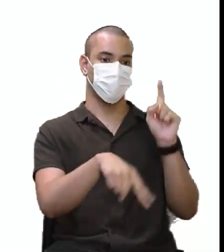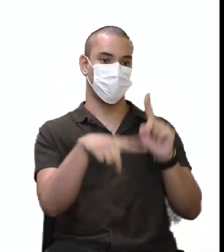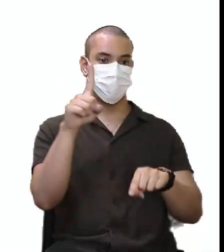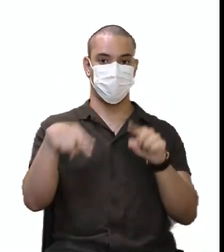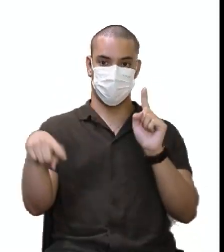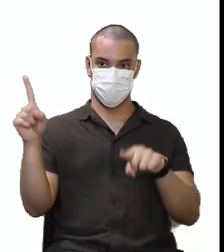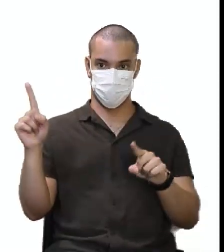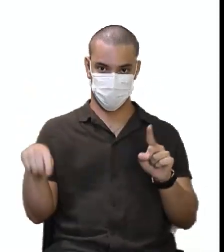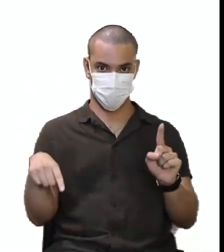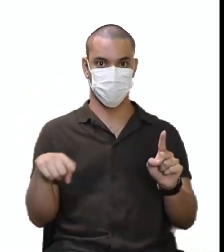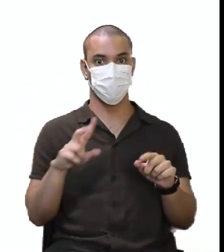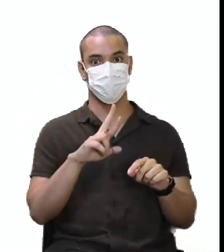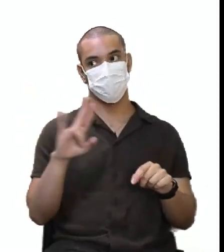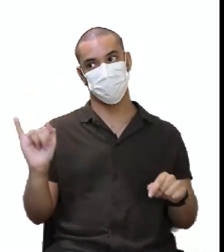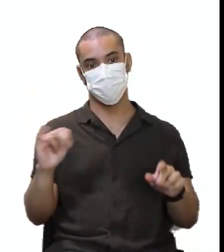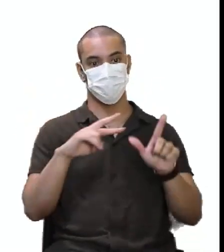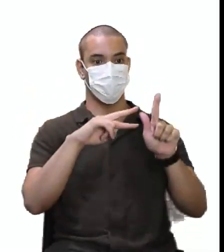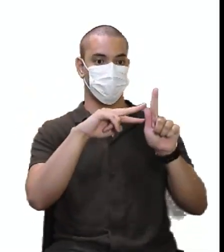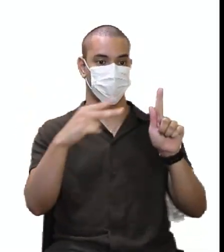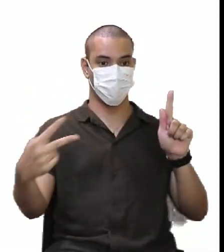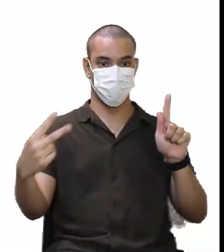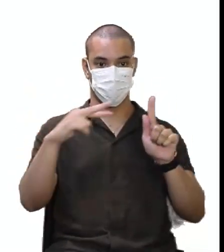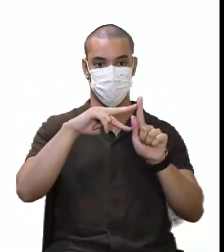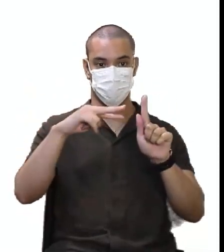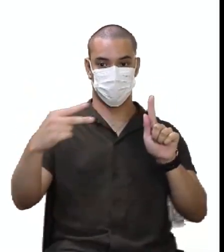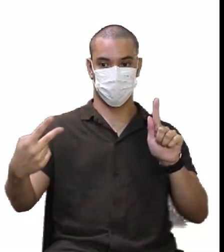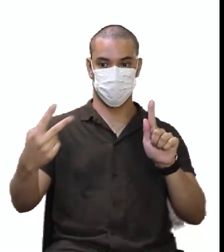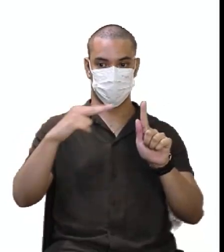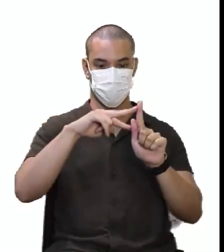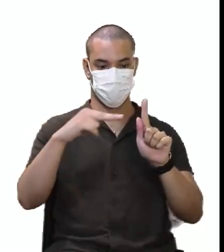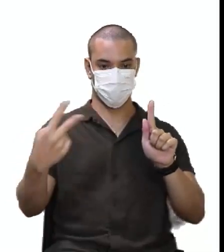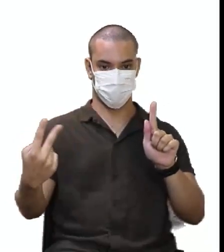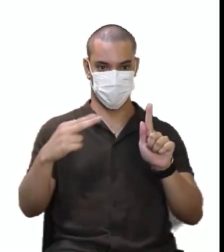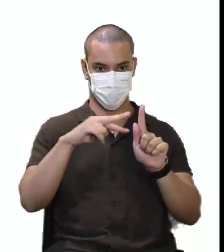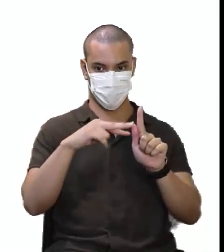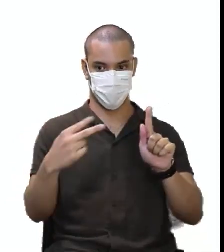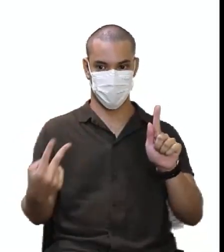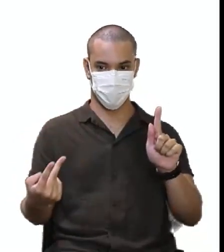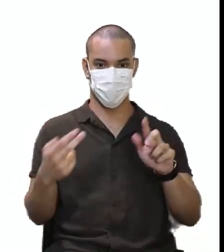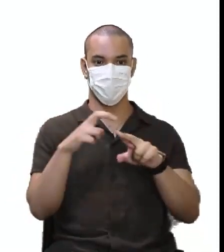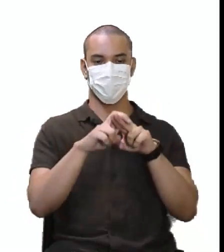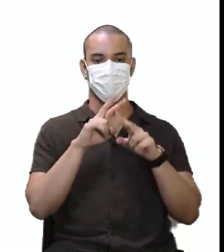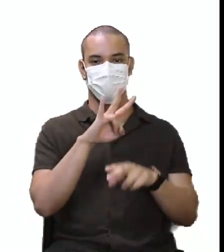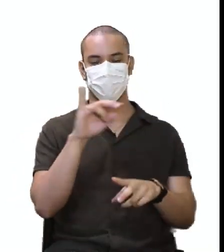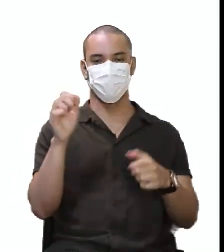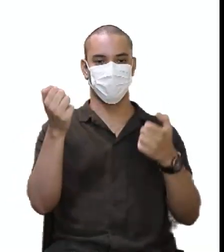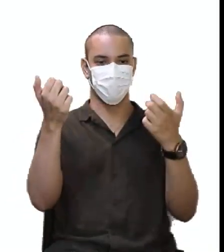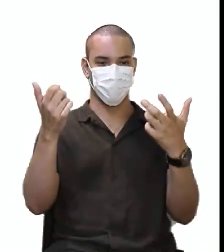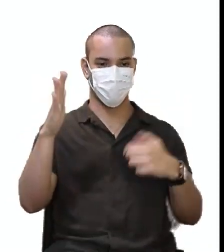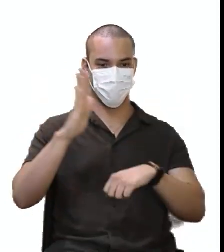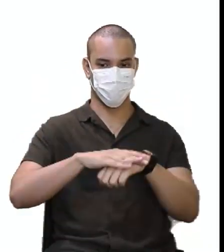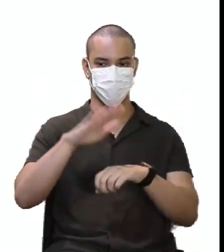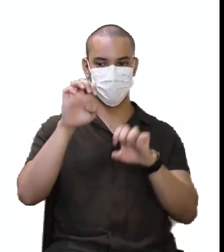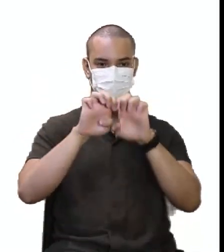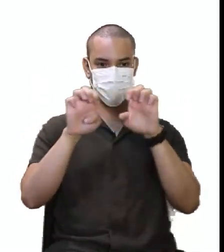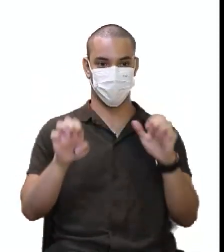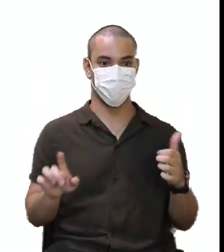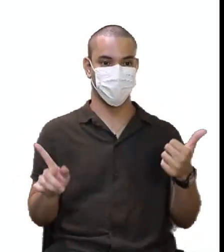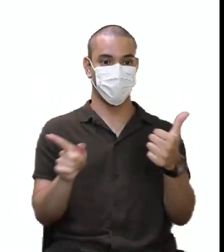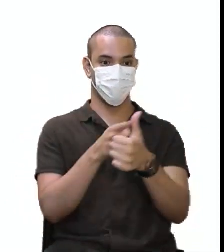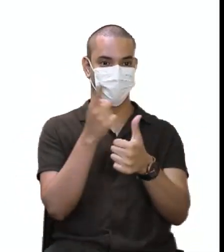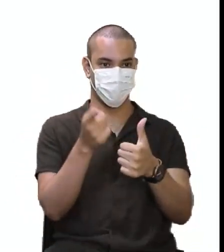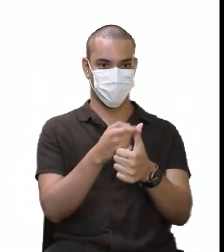aí vai trazer os fenótipos diferentes. Tranquilo? Então, você vai descrever cada uma dessas estruturas. Aí a gente tem primeiro aqui,